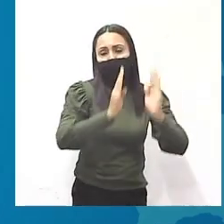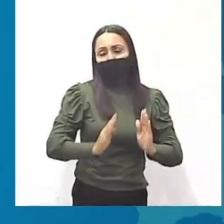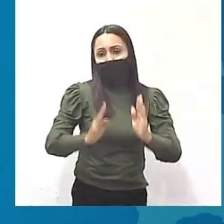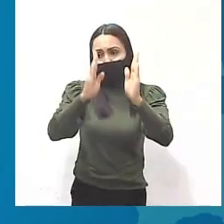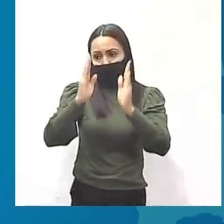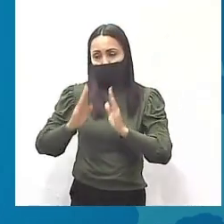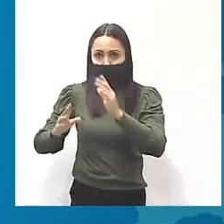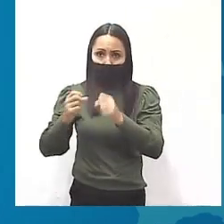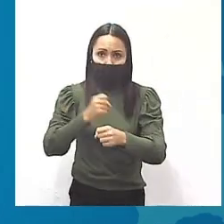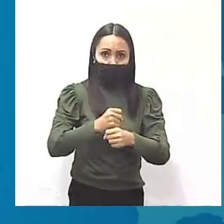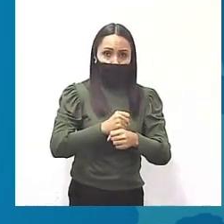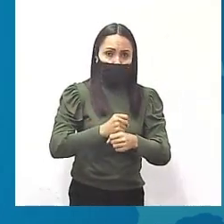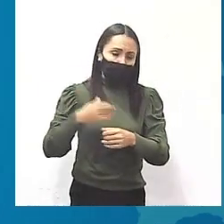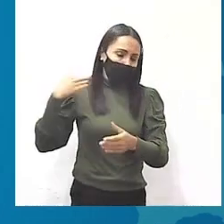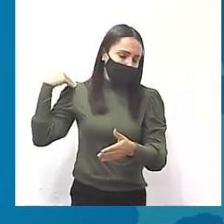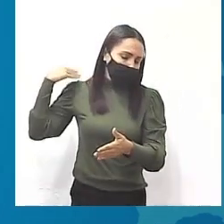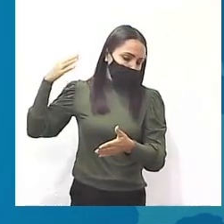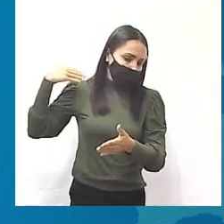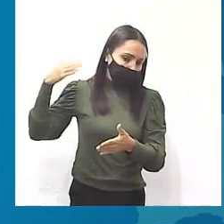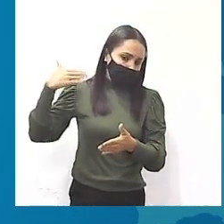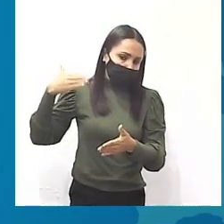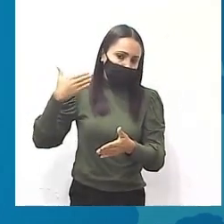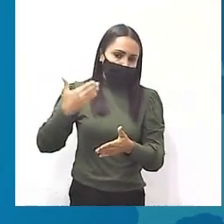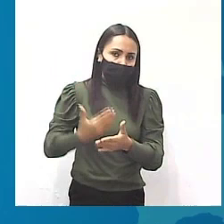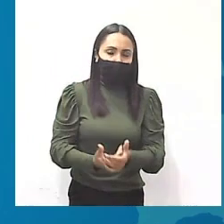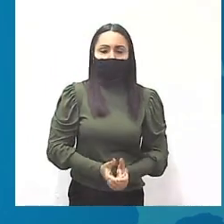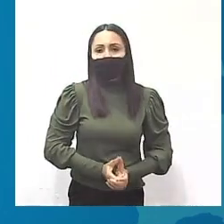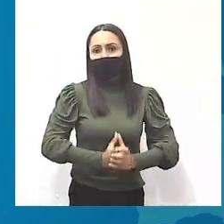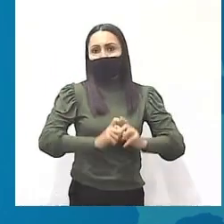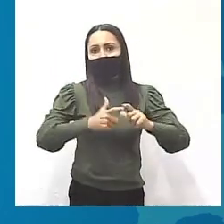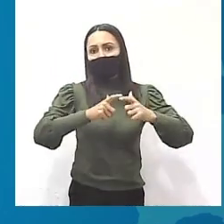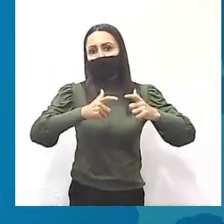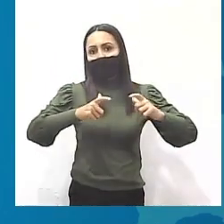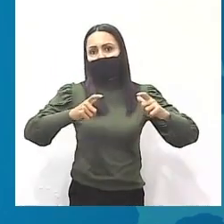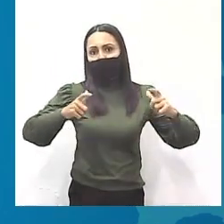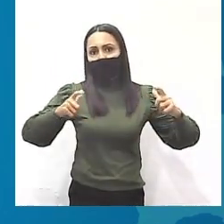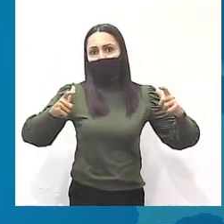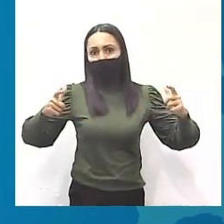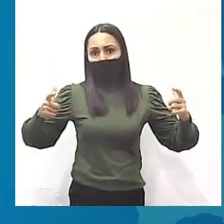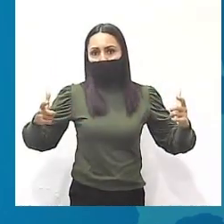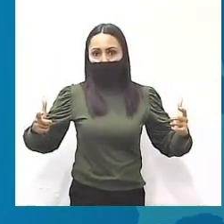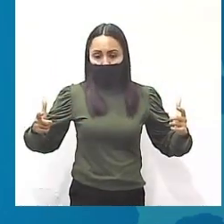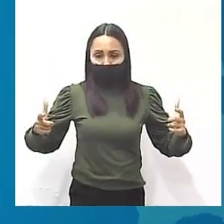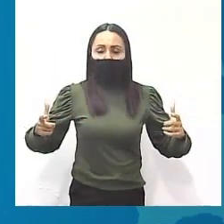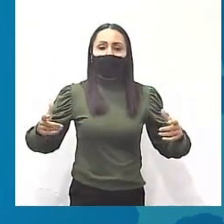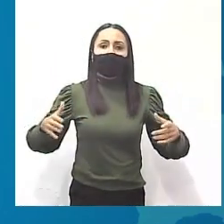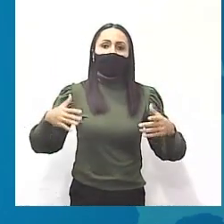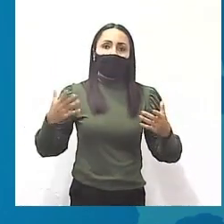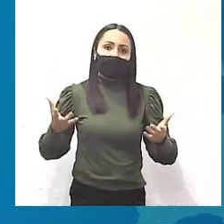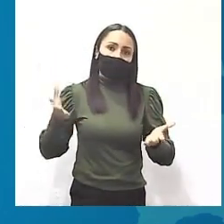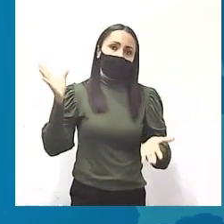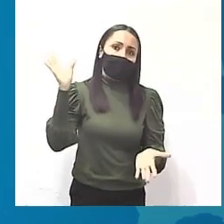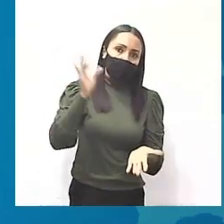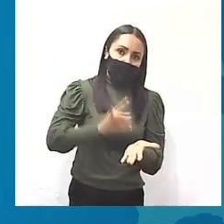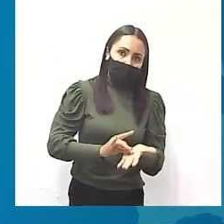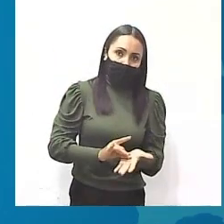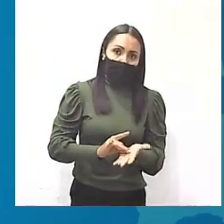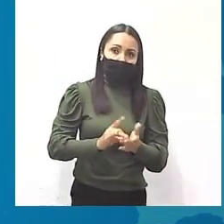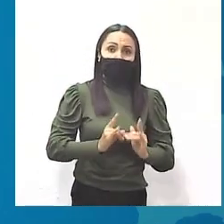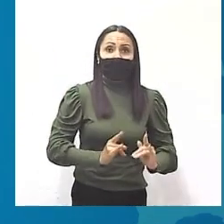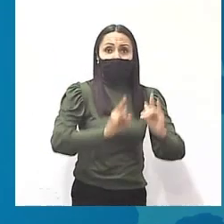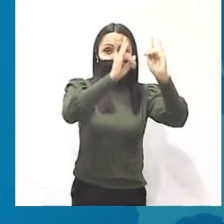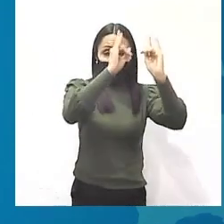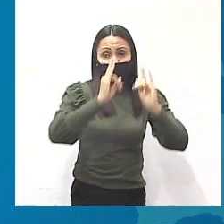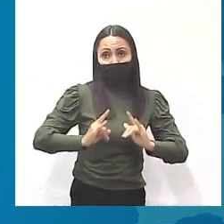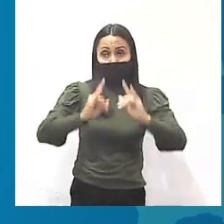anos tem se aumentado também a presença do que a gente chama de arranha-céus cada vez mais altos, né?